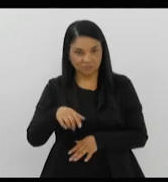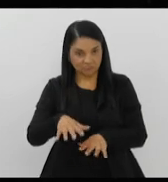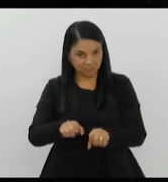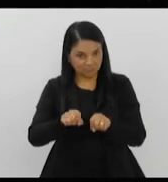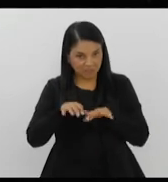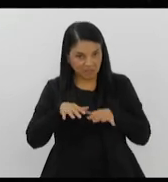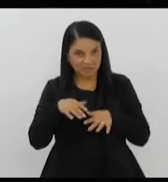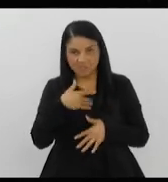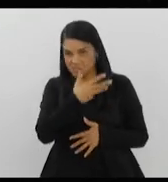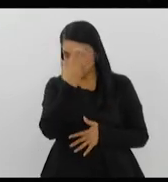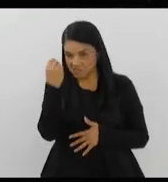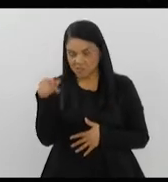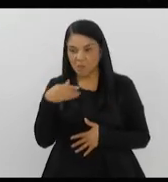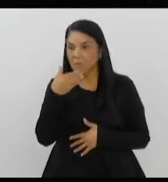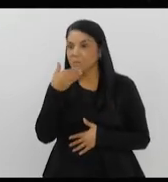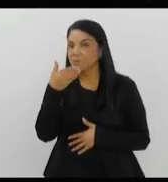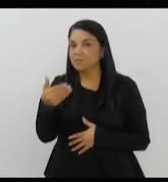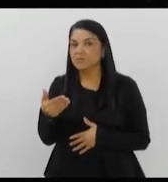queria pedir que alguém,